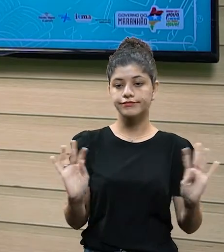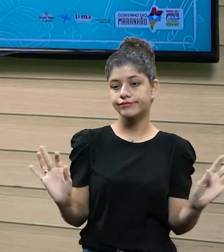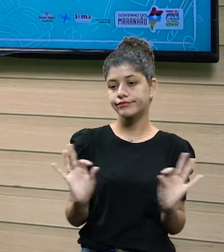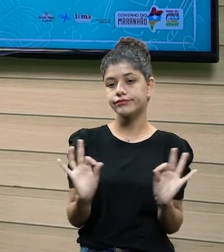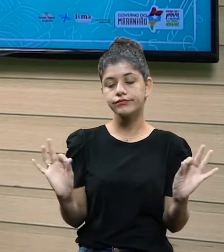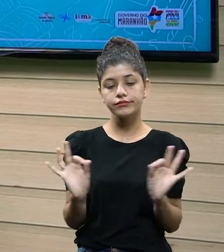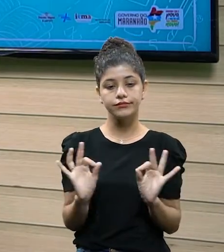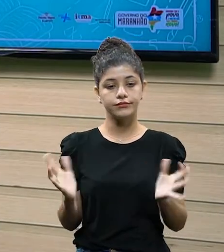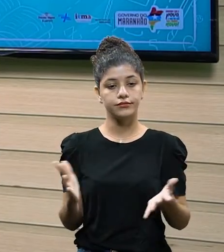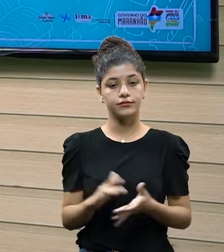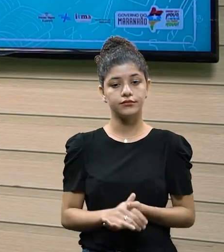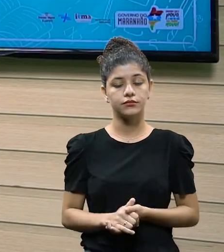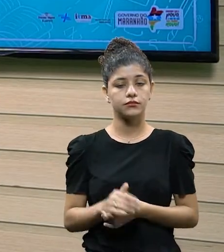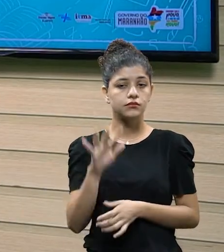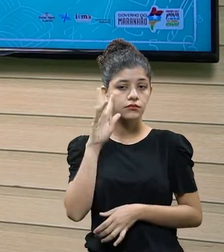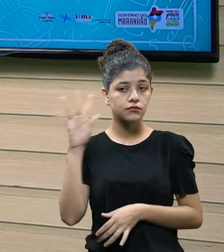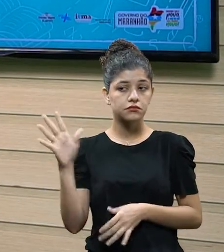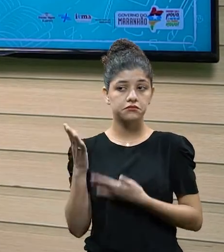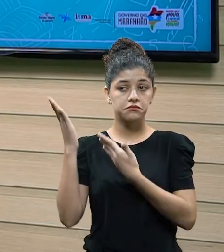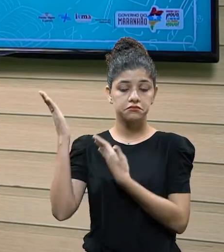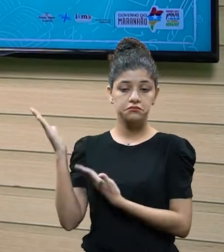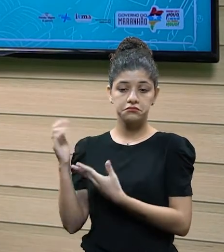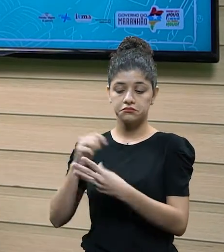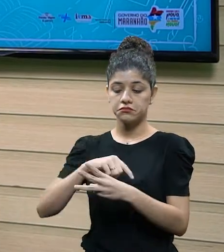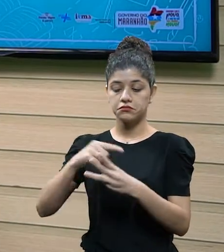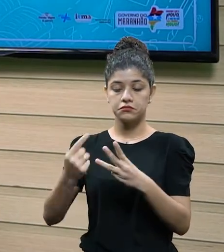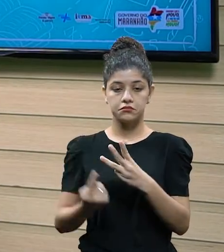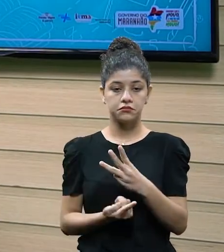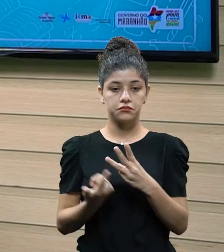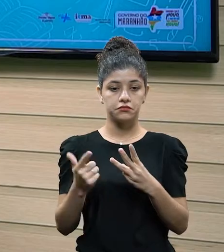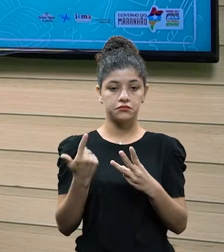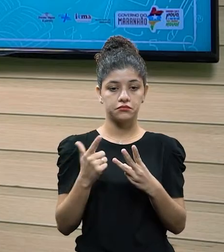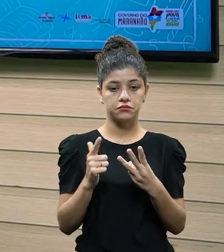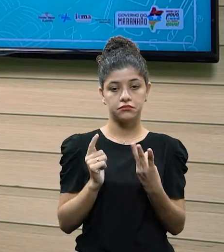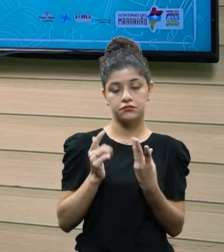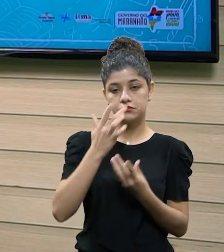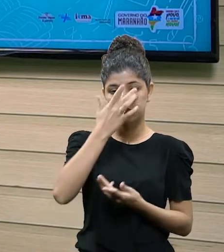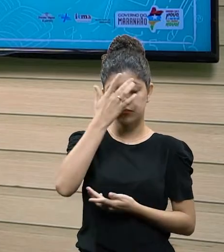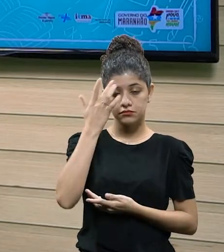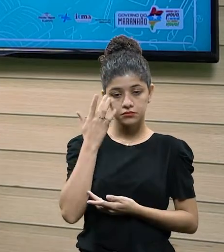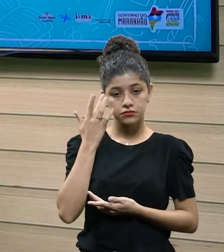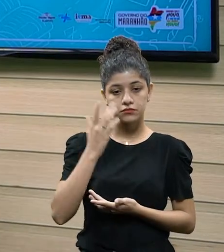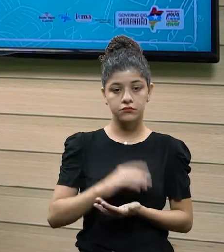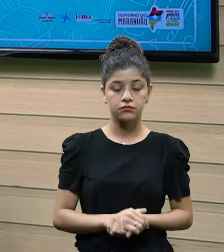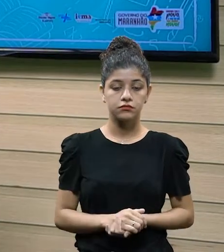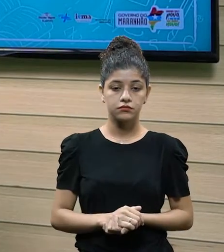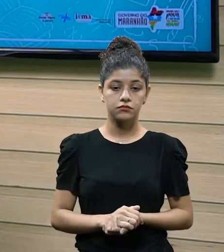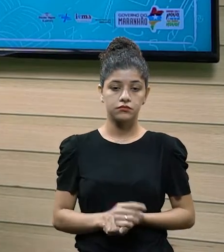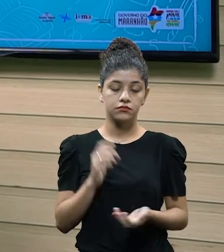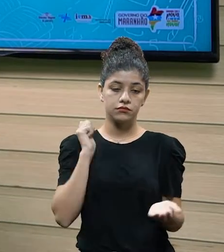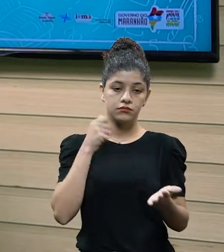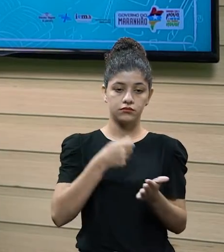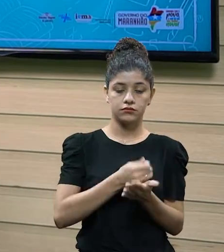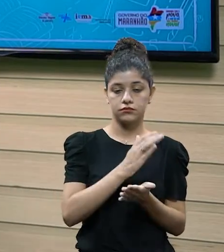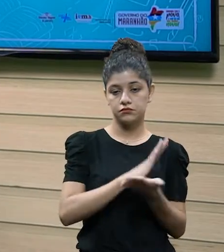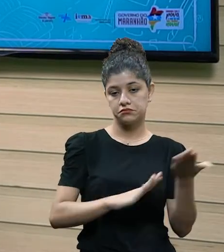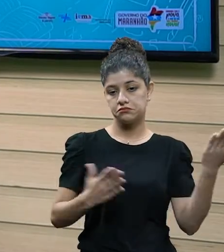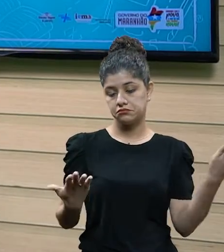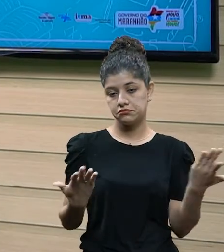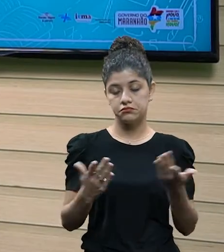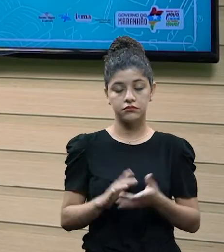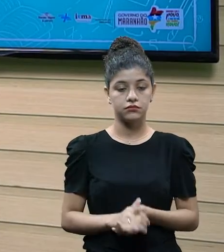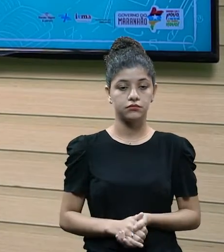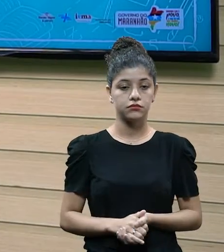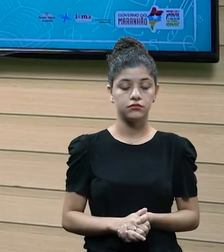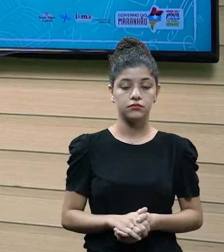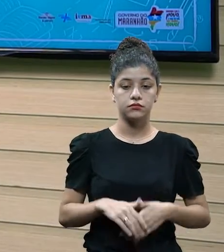Já imaginaram essas marcas sem pessoas por trás? Alguém ia tomar um refrigerante desse? Ia comprar uma passagem aérea numa outra empresa dessa?